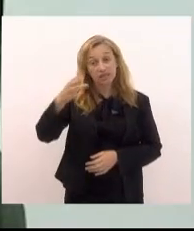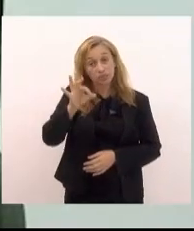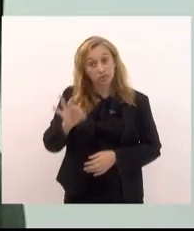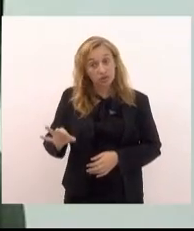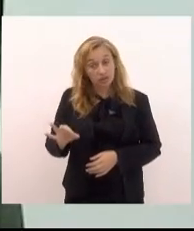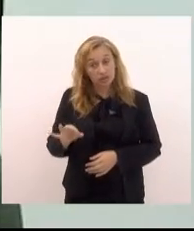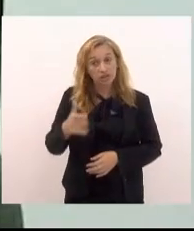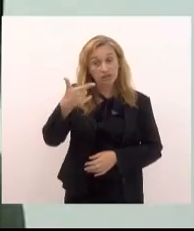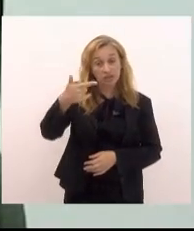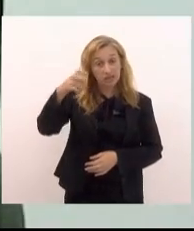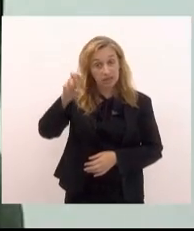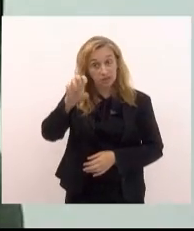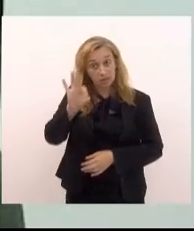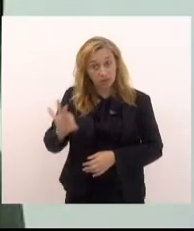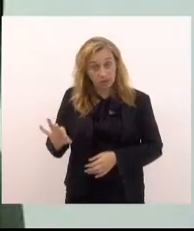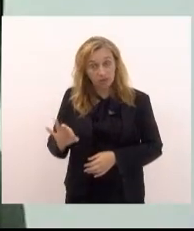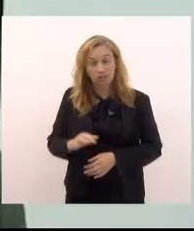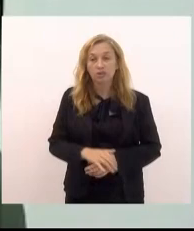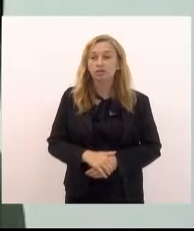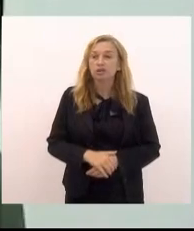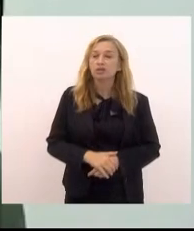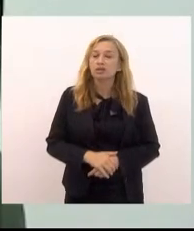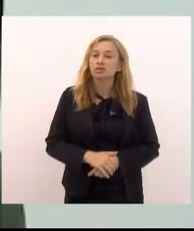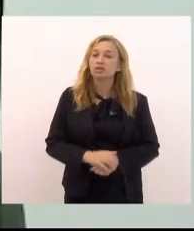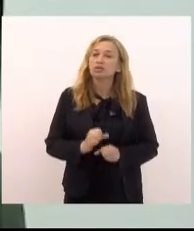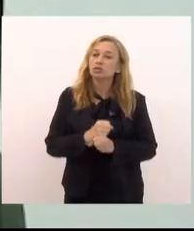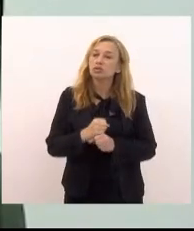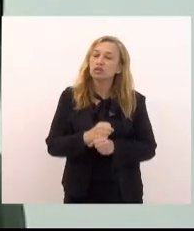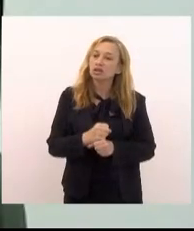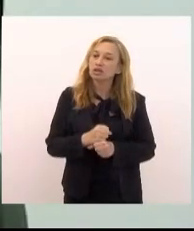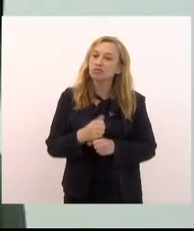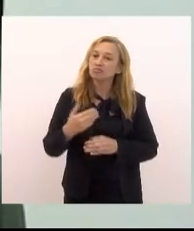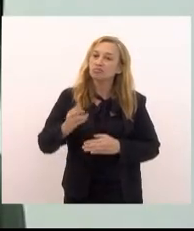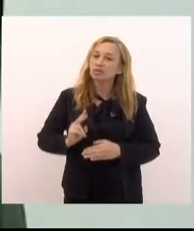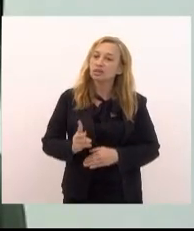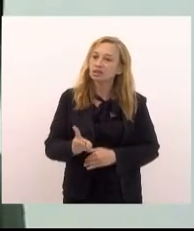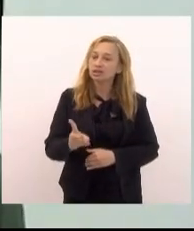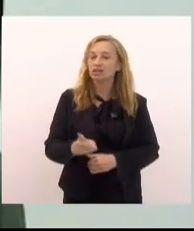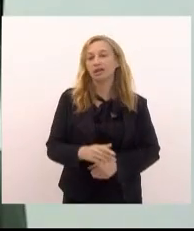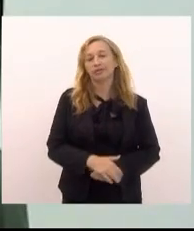e 25% nos anos subsequentes.